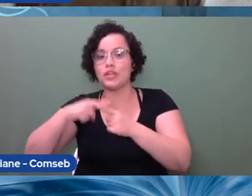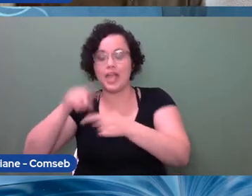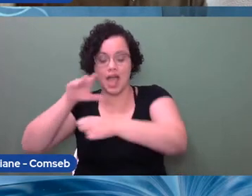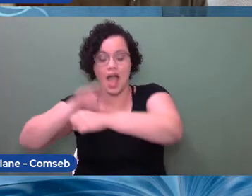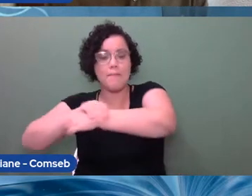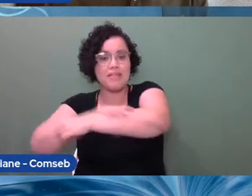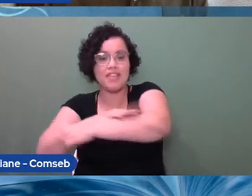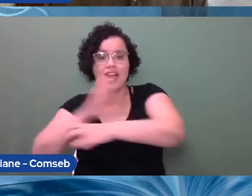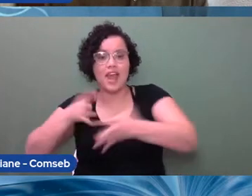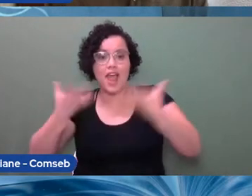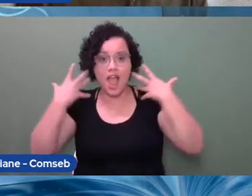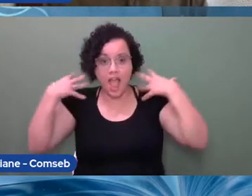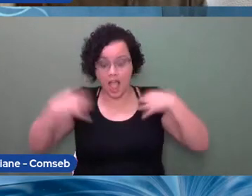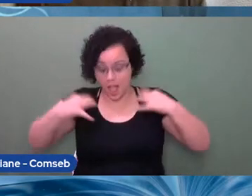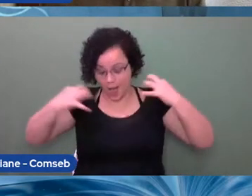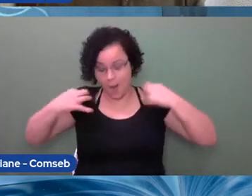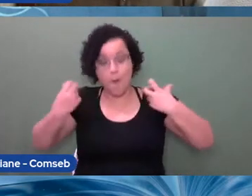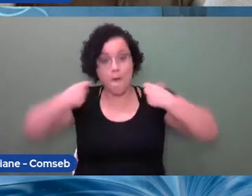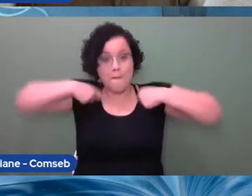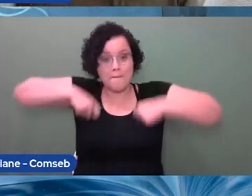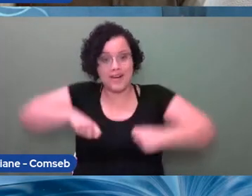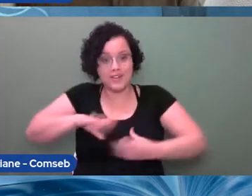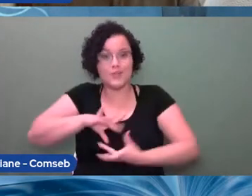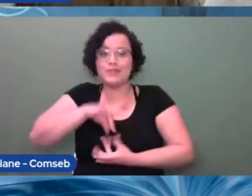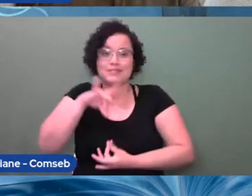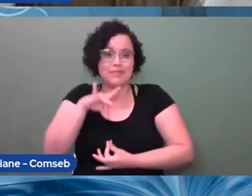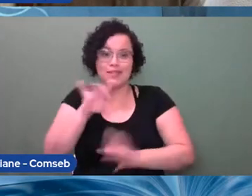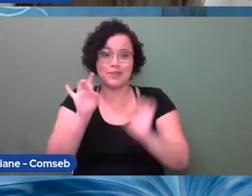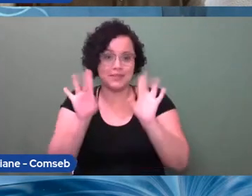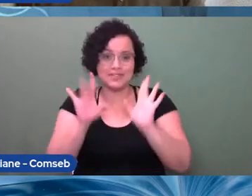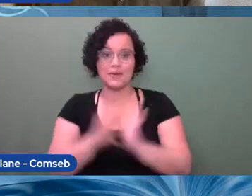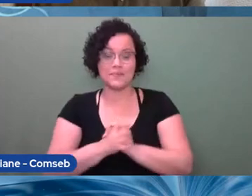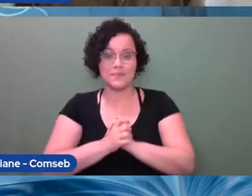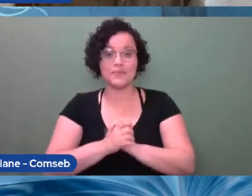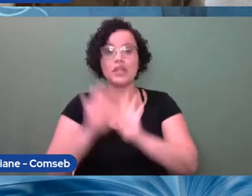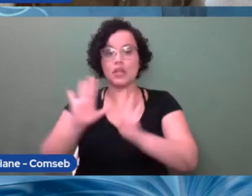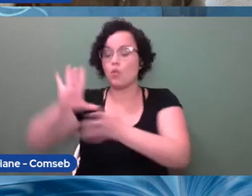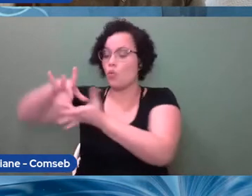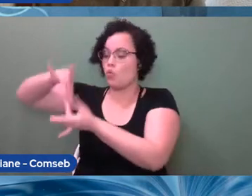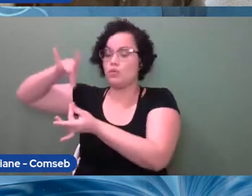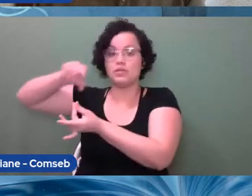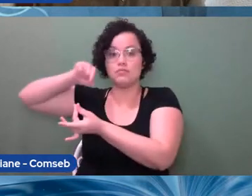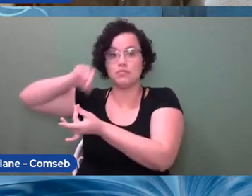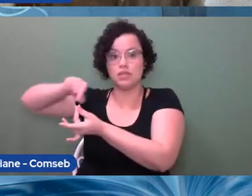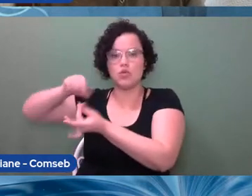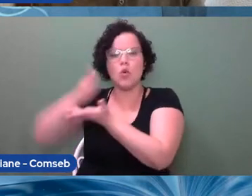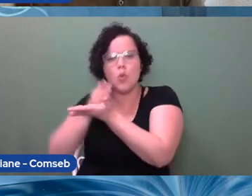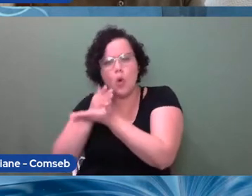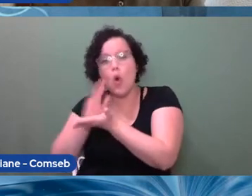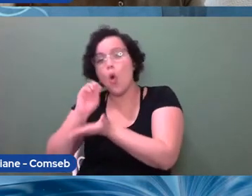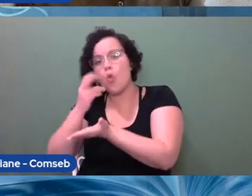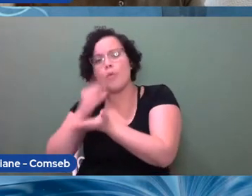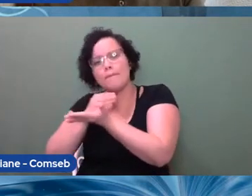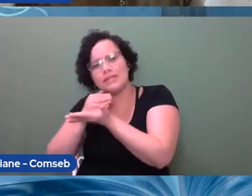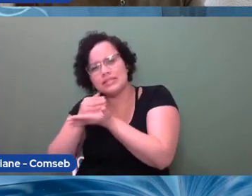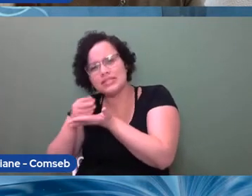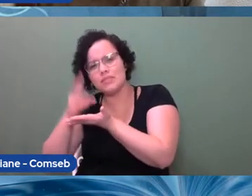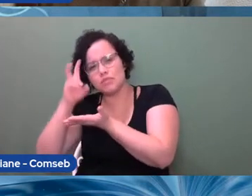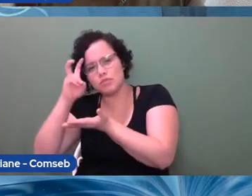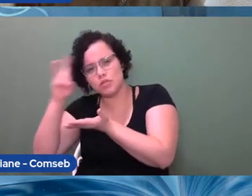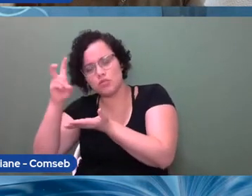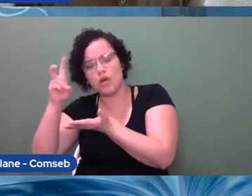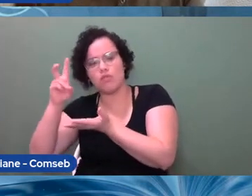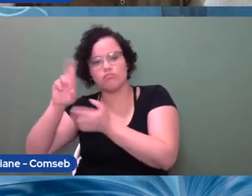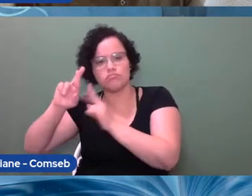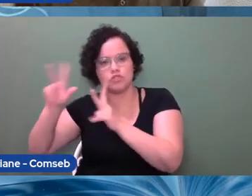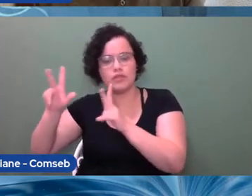para crescer, e sobre o qual age tudo. Então, veja bem, o espírito, o princípio espiritual, o espírito é uma coisa, a matéria é